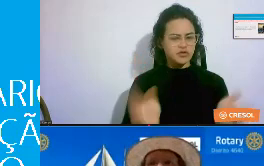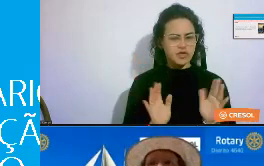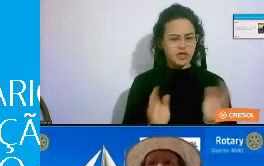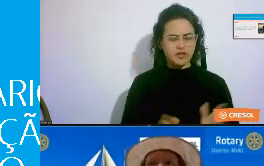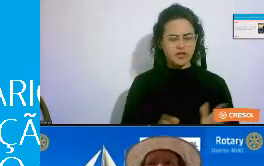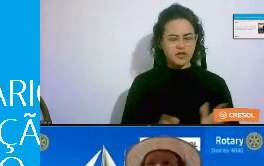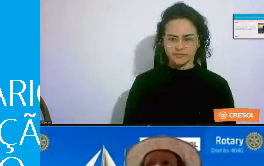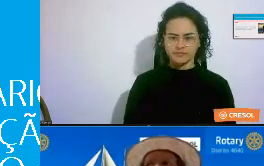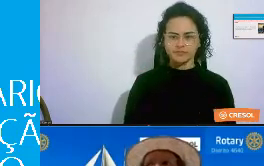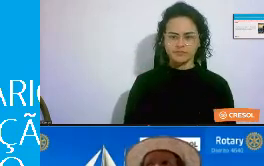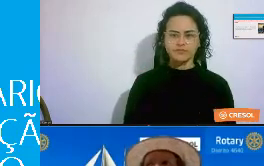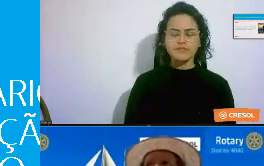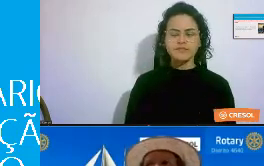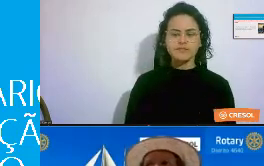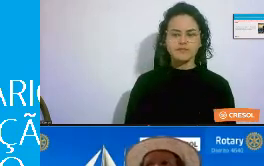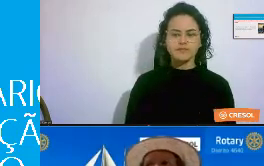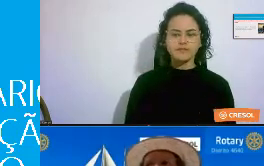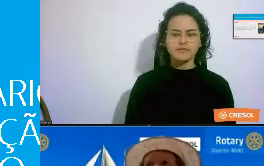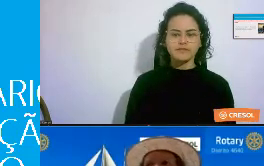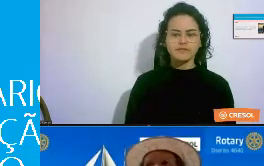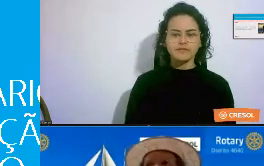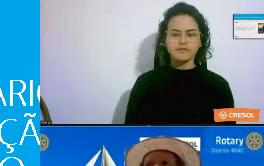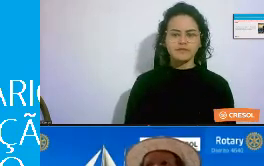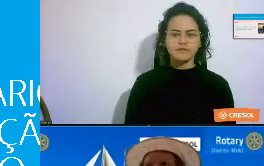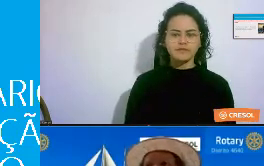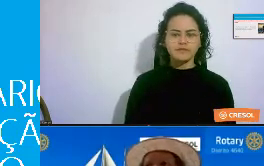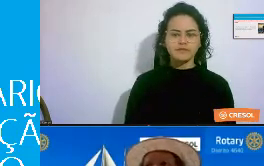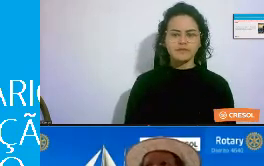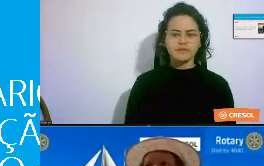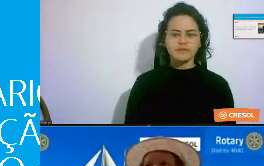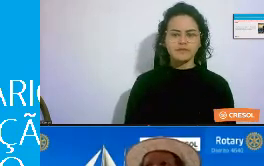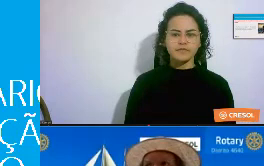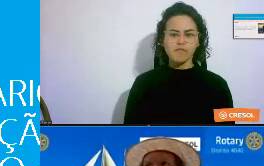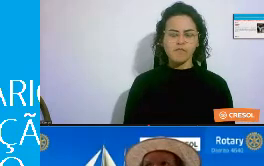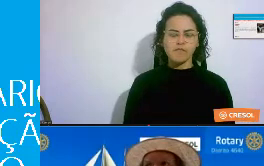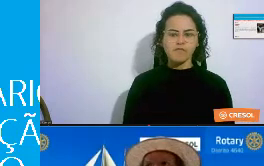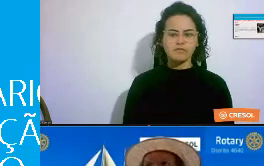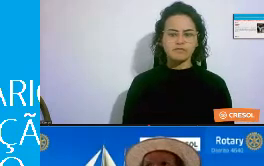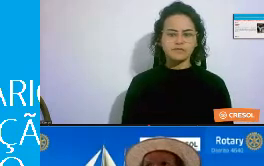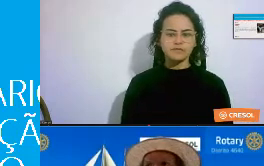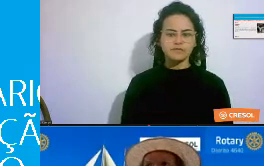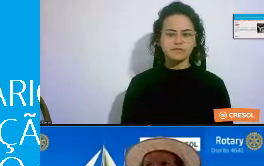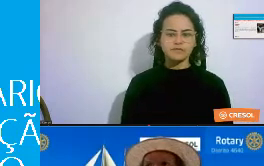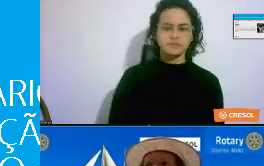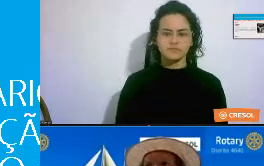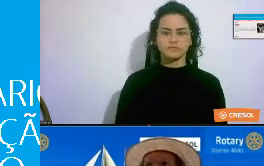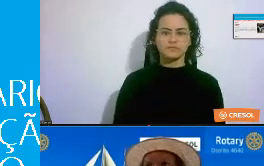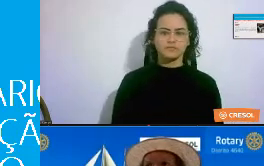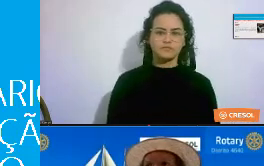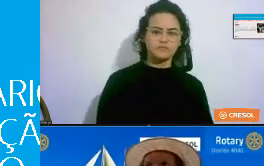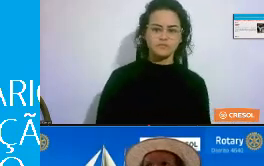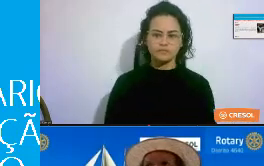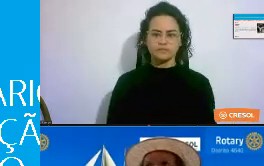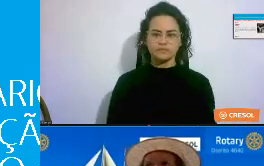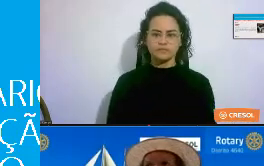a apresentação, principalmente da Sônia, né? Que ela é especialista em subsídio, ela viu